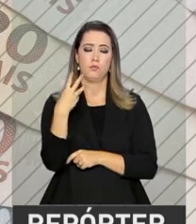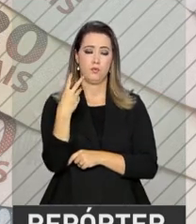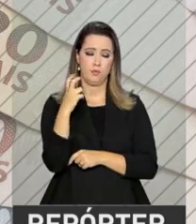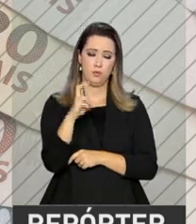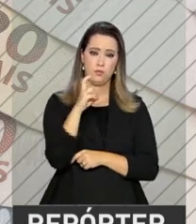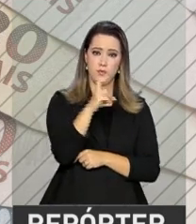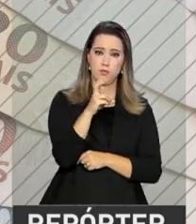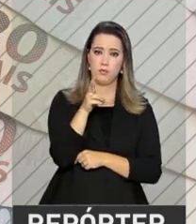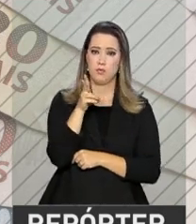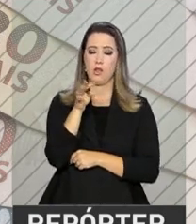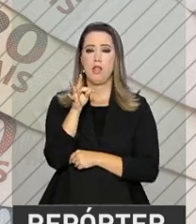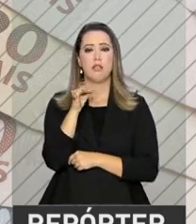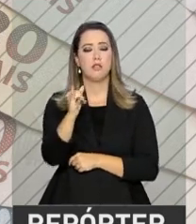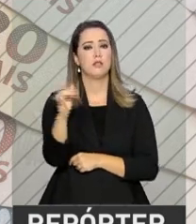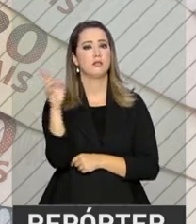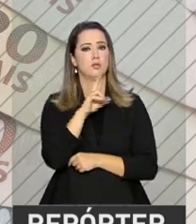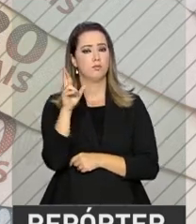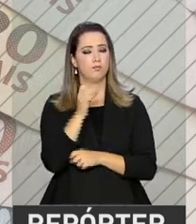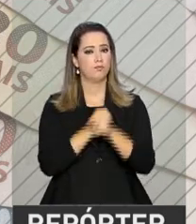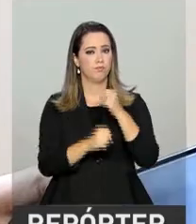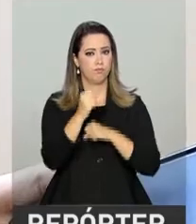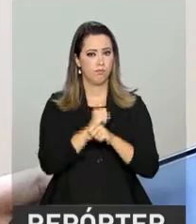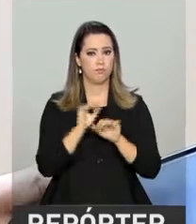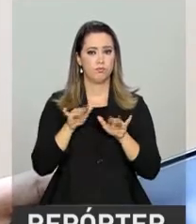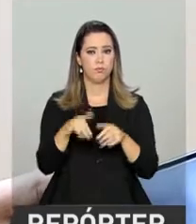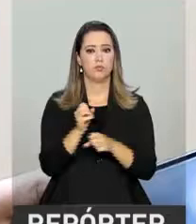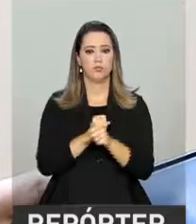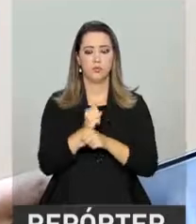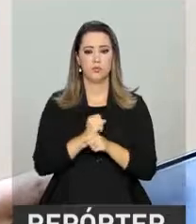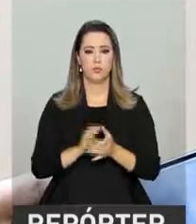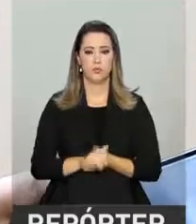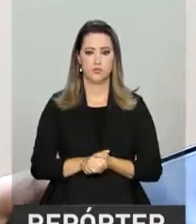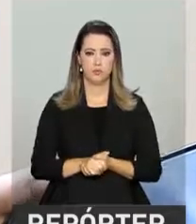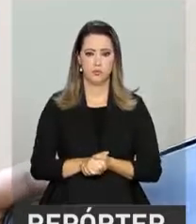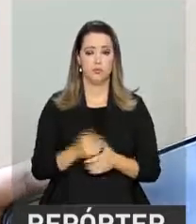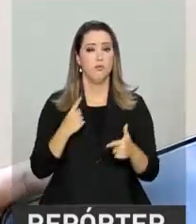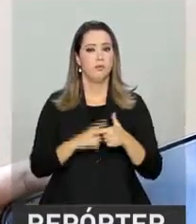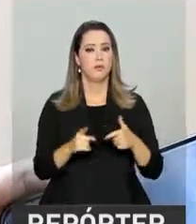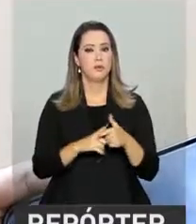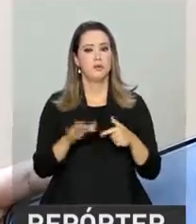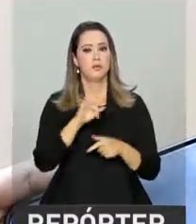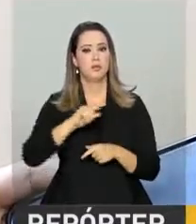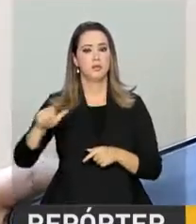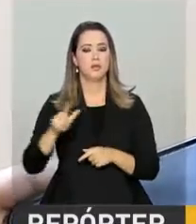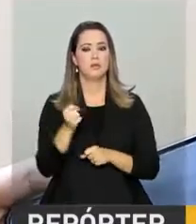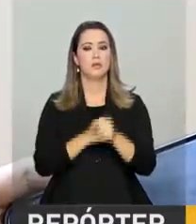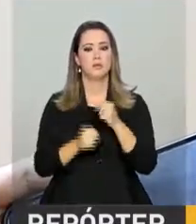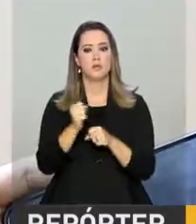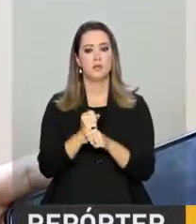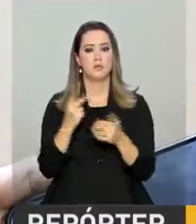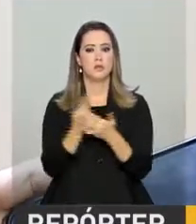550 bilhões de reais no fim do ano passado a situação fiscal que vem se deteriorando há desde